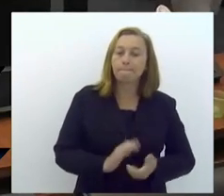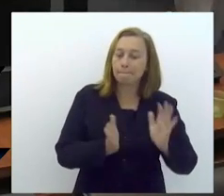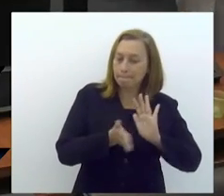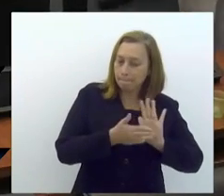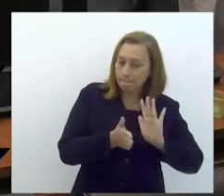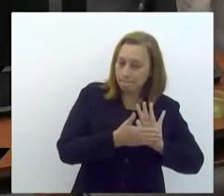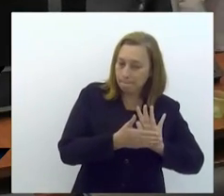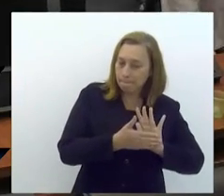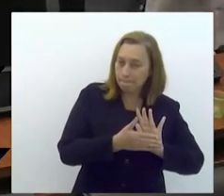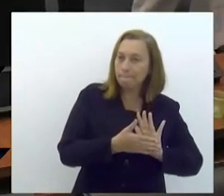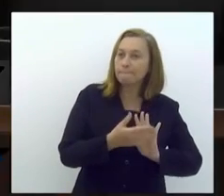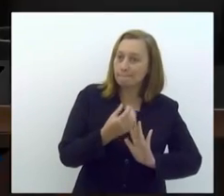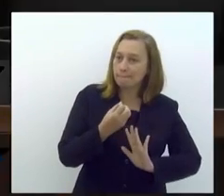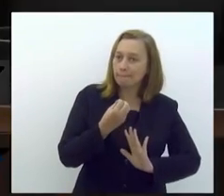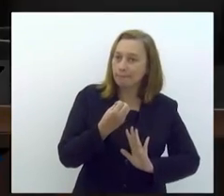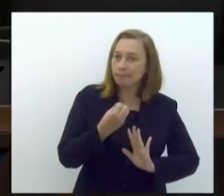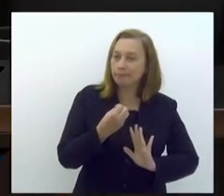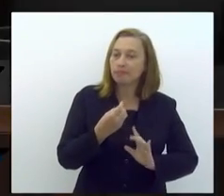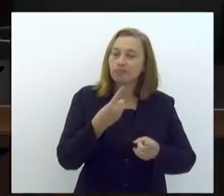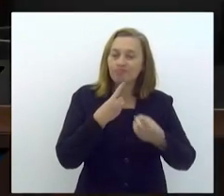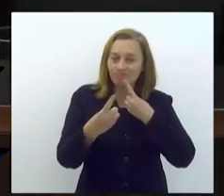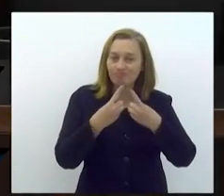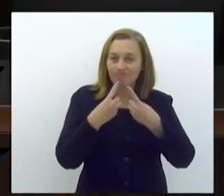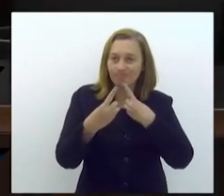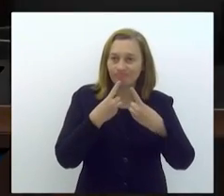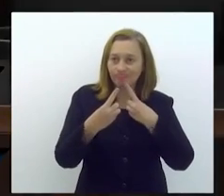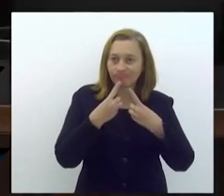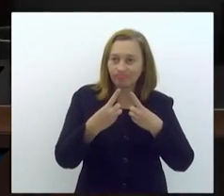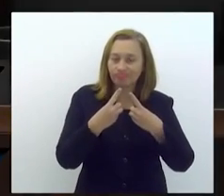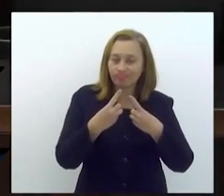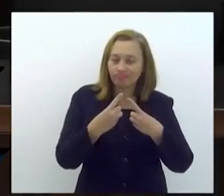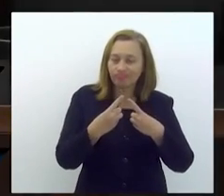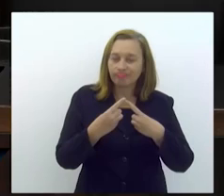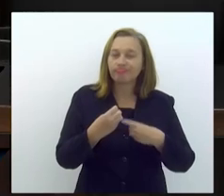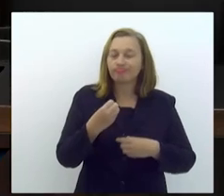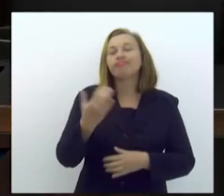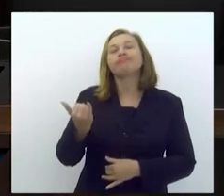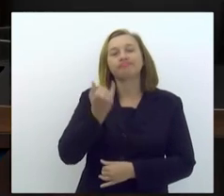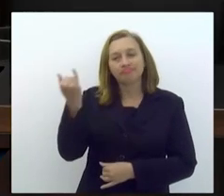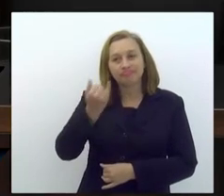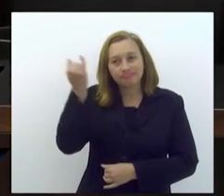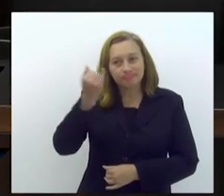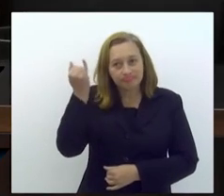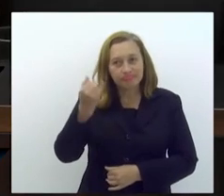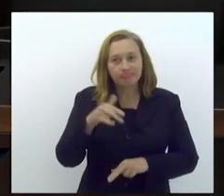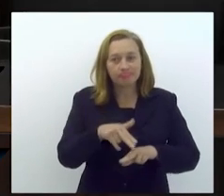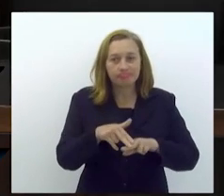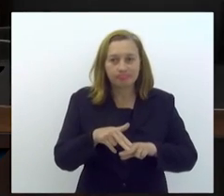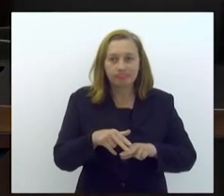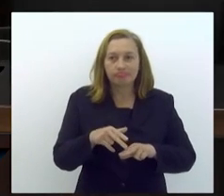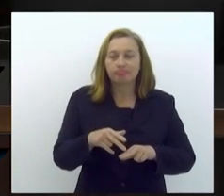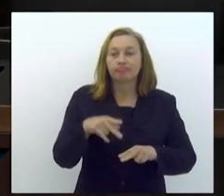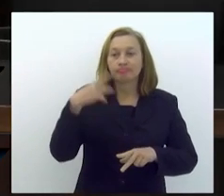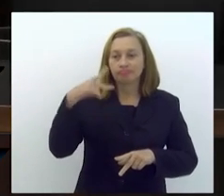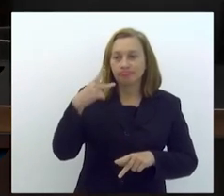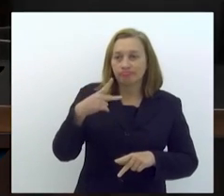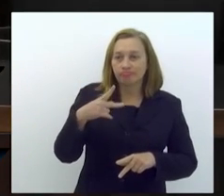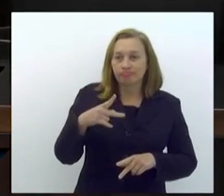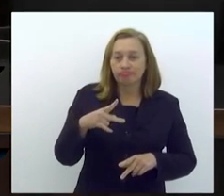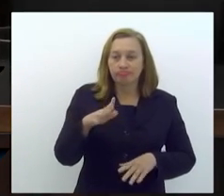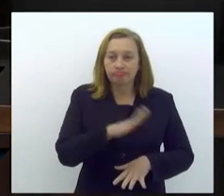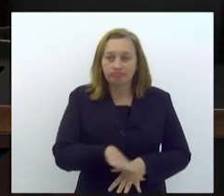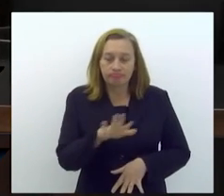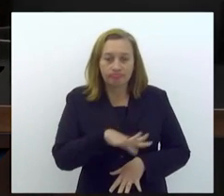a proposta Visa trazer o debate suscitar esse debate tão importante a política da infância não pode ficar Adormecida